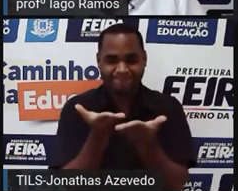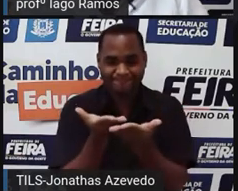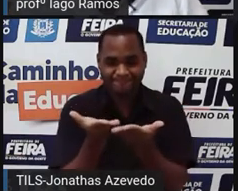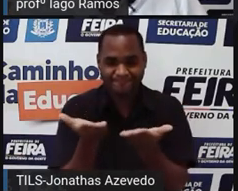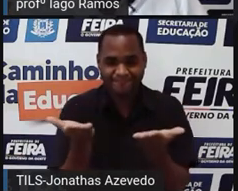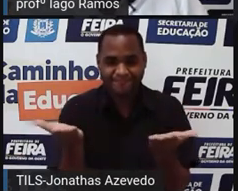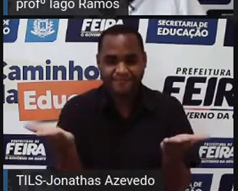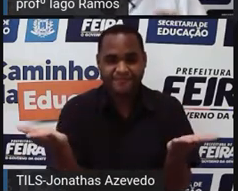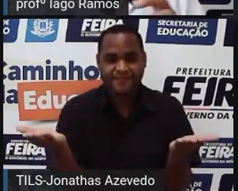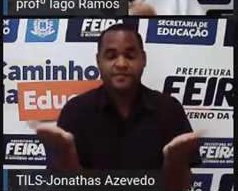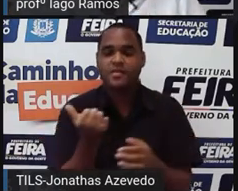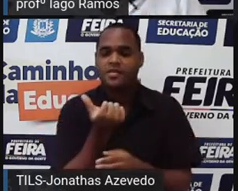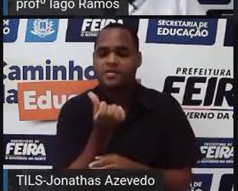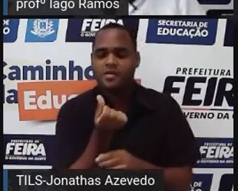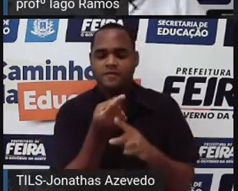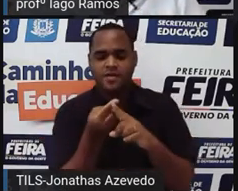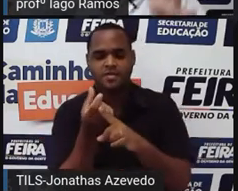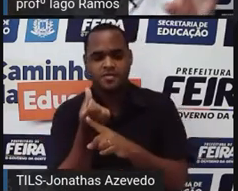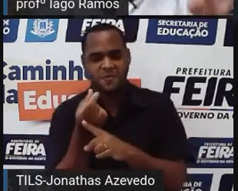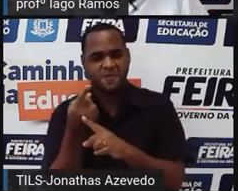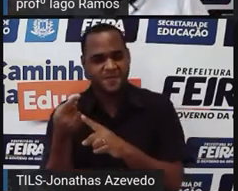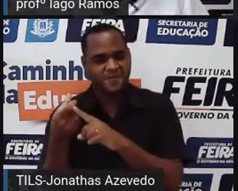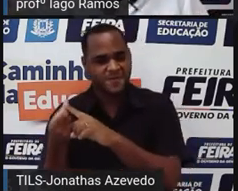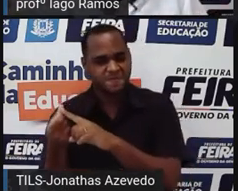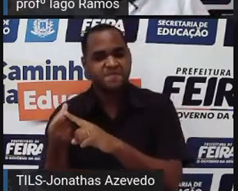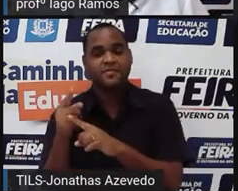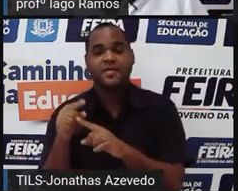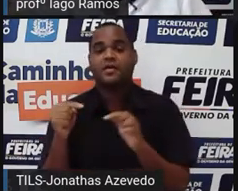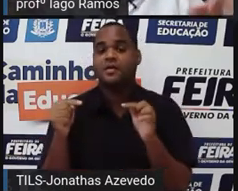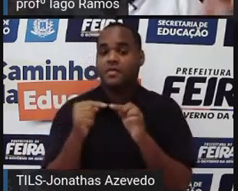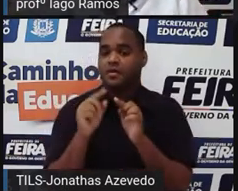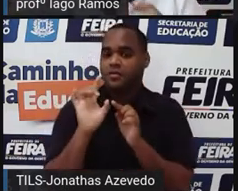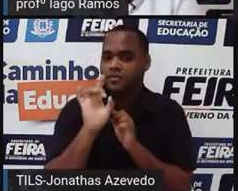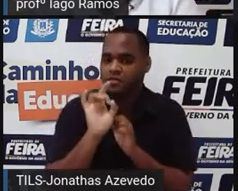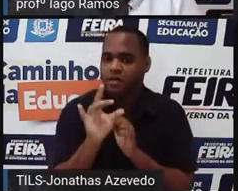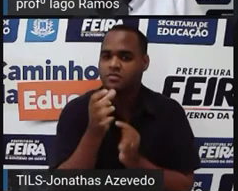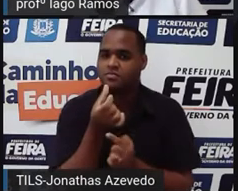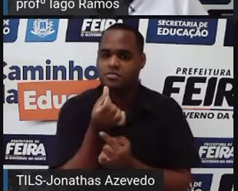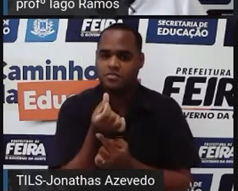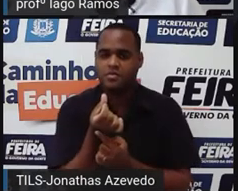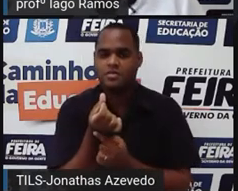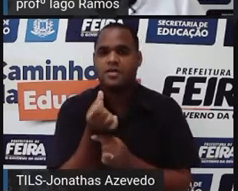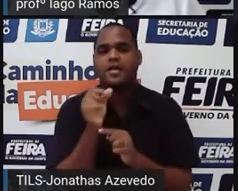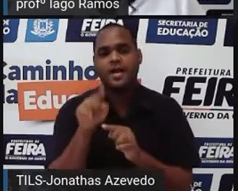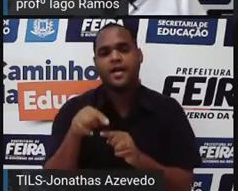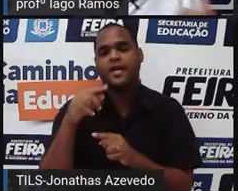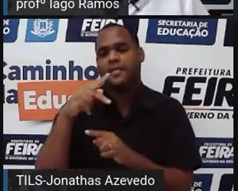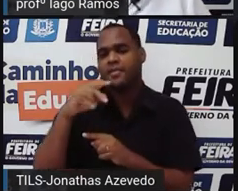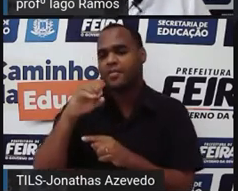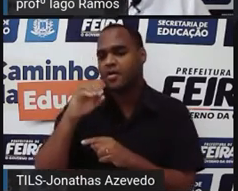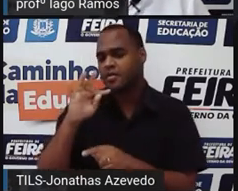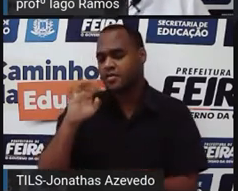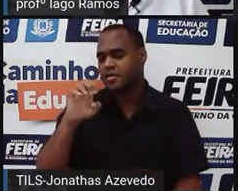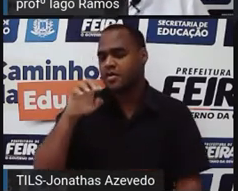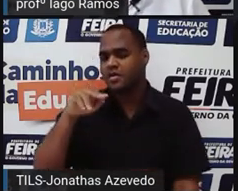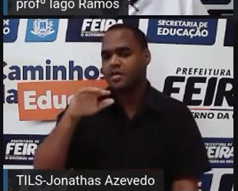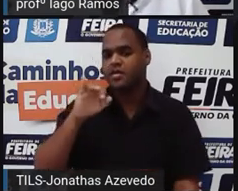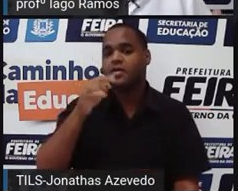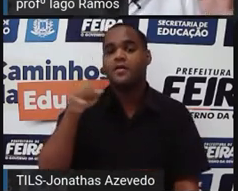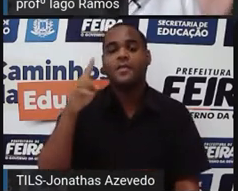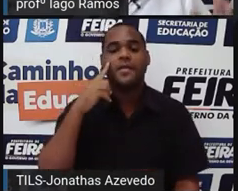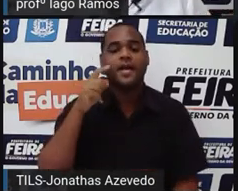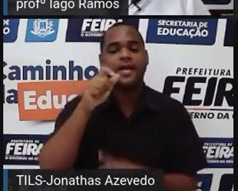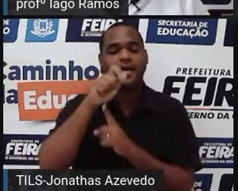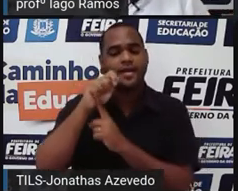6 vezes 6 é uma multiplicação que só tem o número 6, isso é uma potenciação, e a forma de